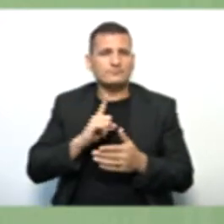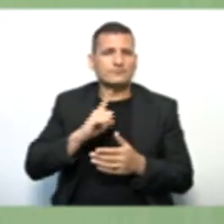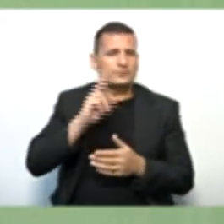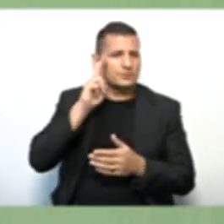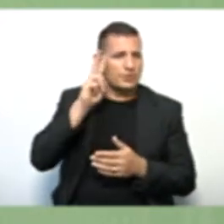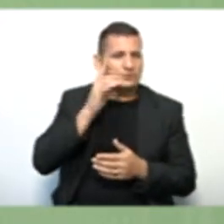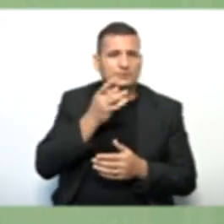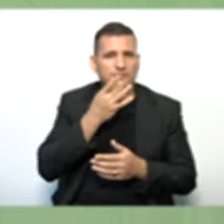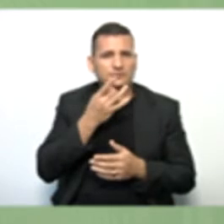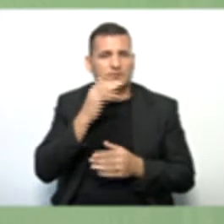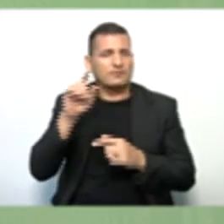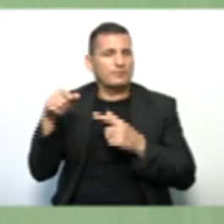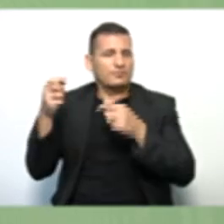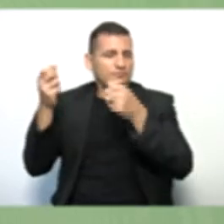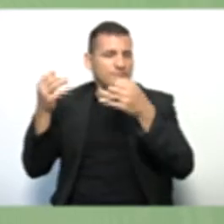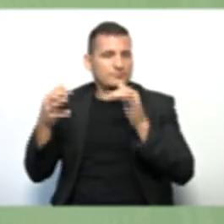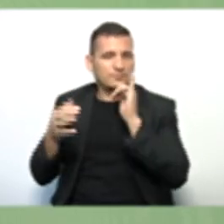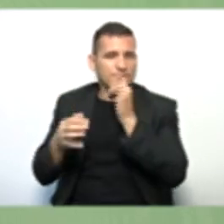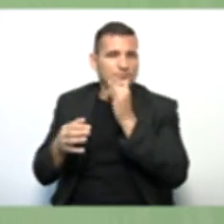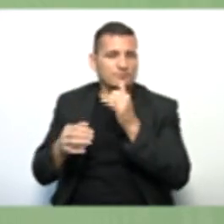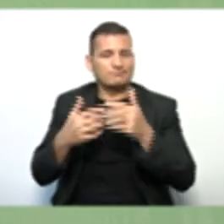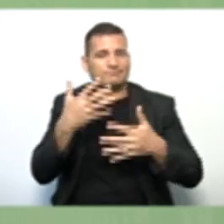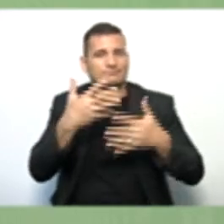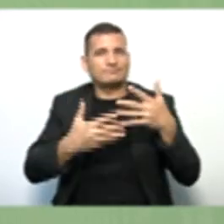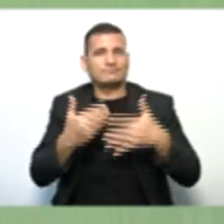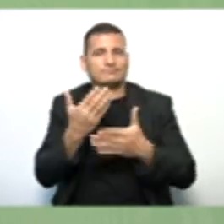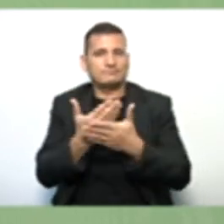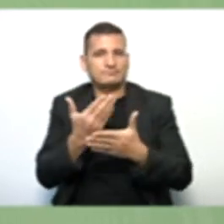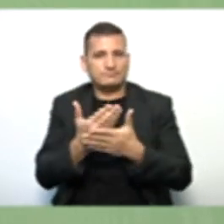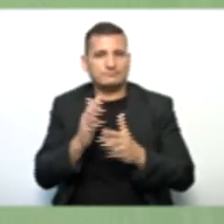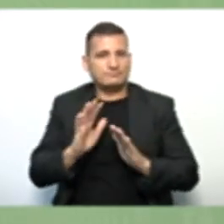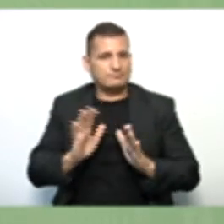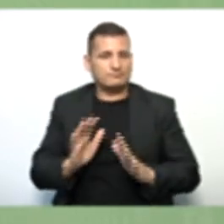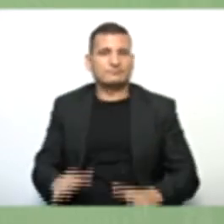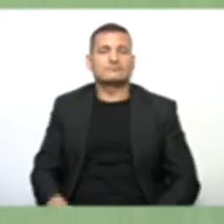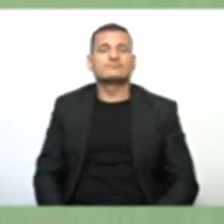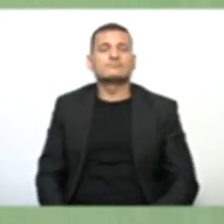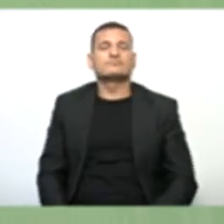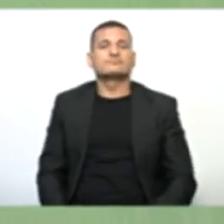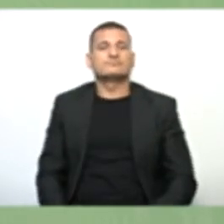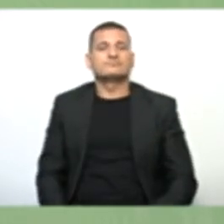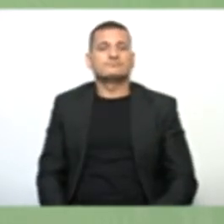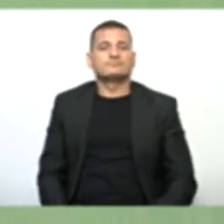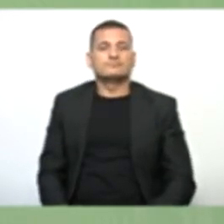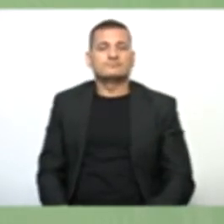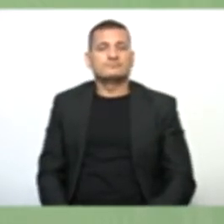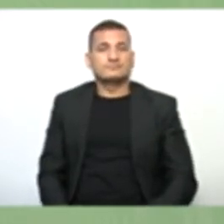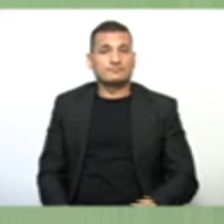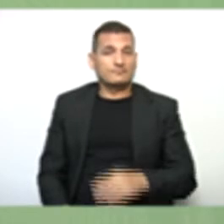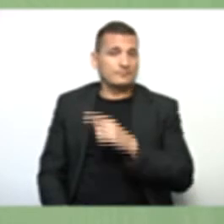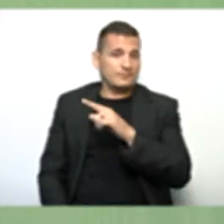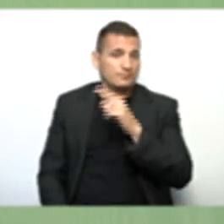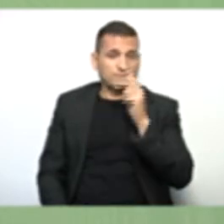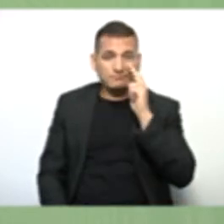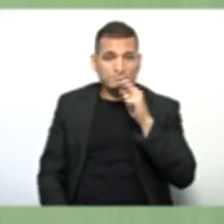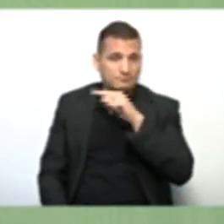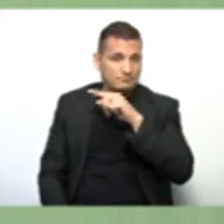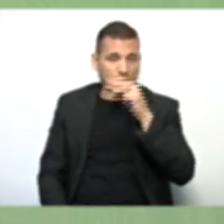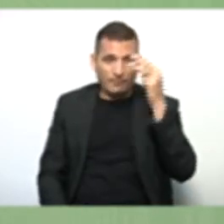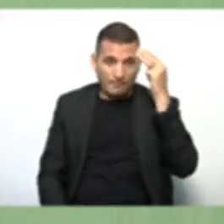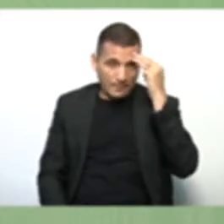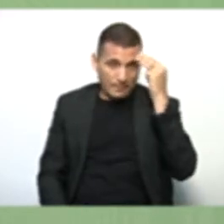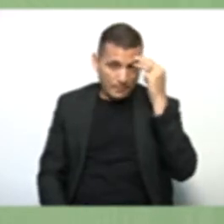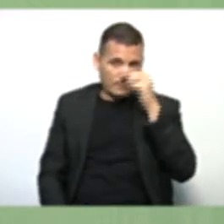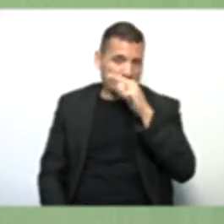conto, que senão Tudo- vai atrapalhar a aula. Senão vai Por atrapalhar, isso que aí, lembra, né, velho? Viu? Isso é memória associativa, não tem como o